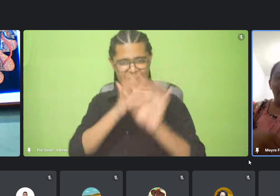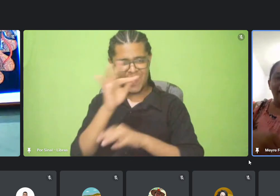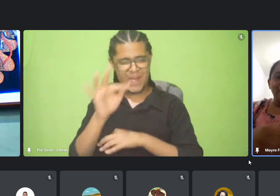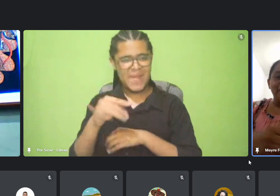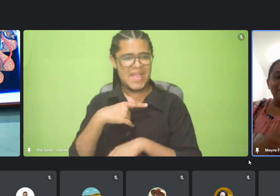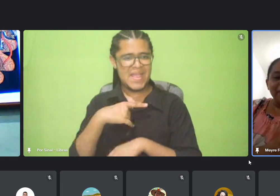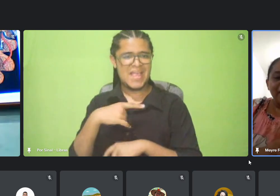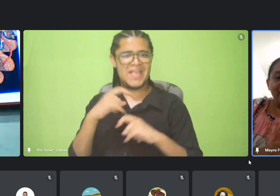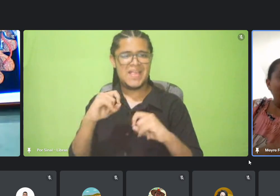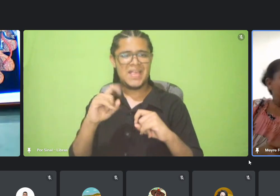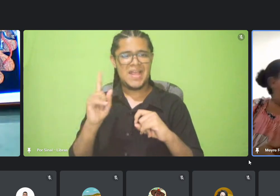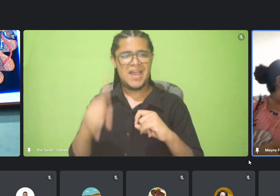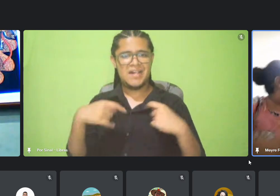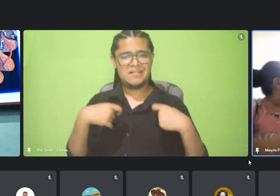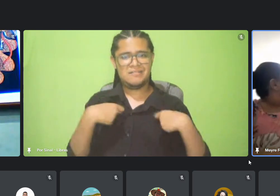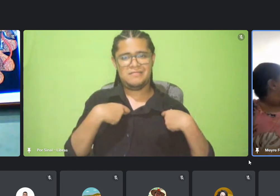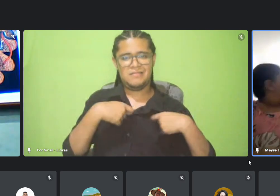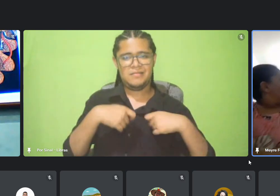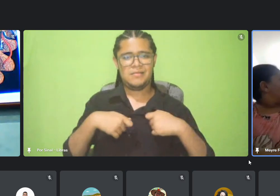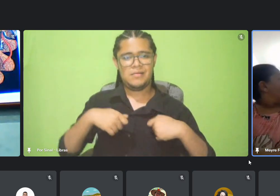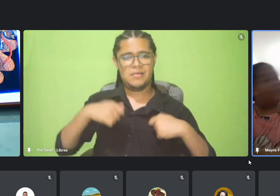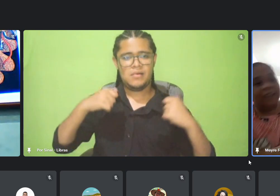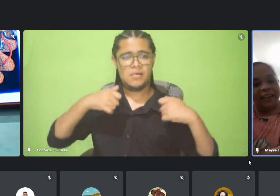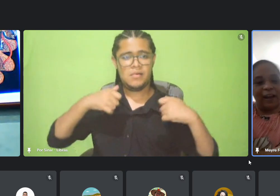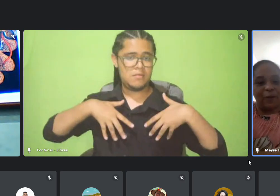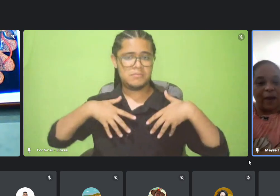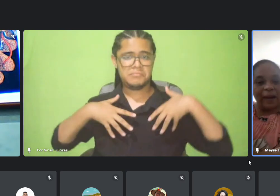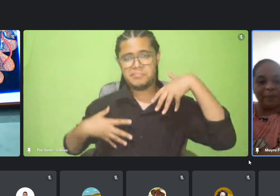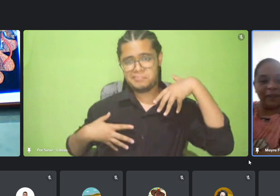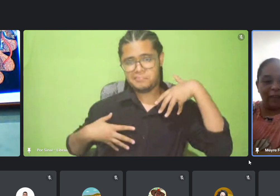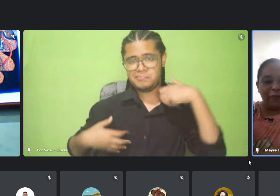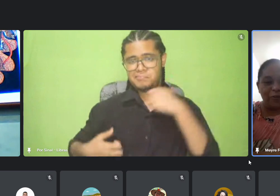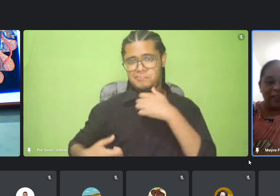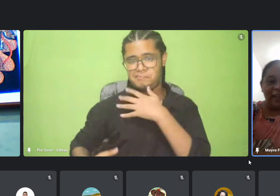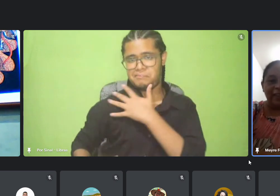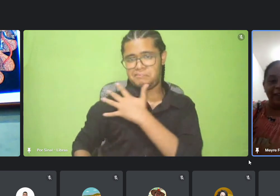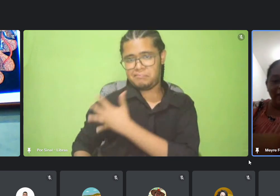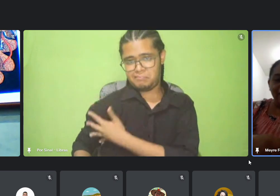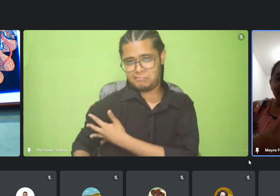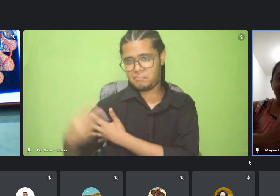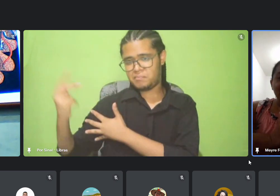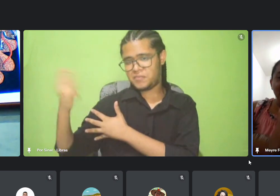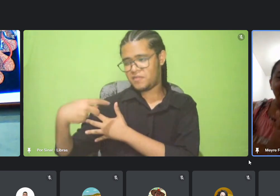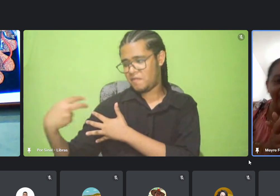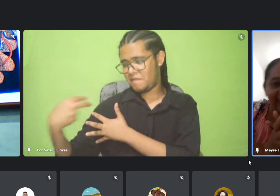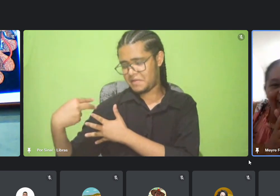cai pro lado. Atrás de mim tem uma geladeira, uma lâmpada que está fuscando aqui.